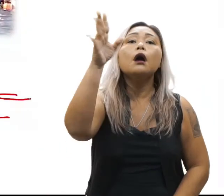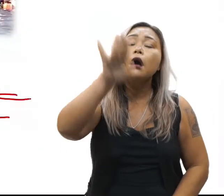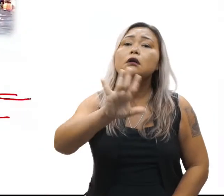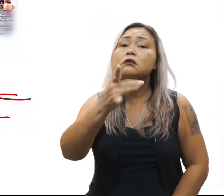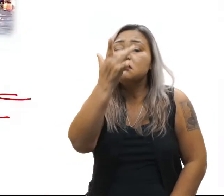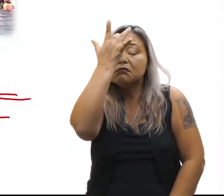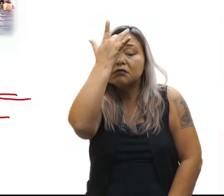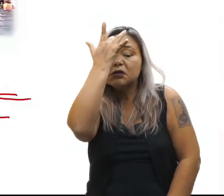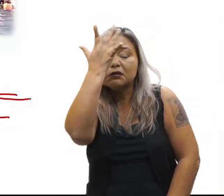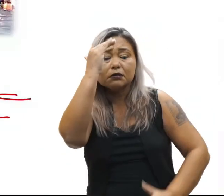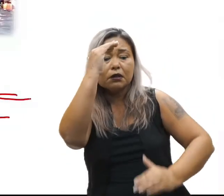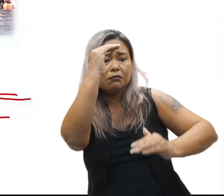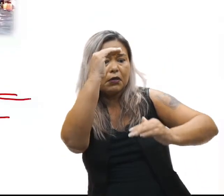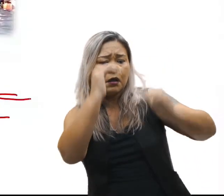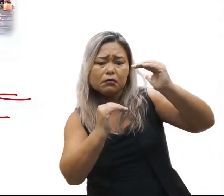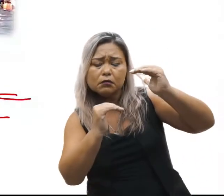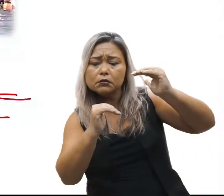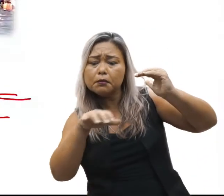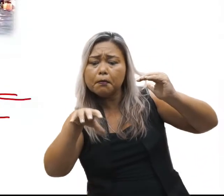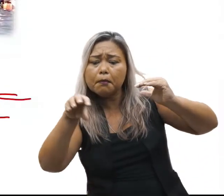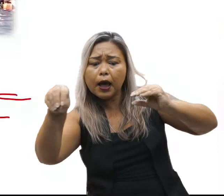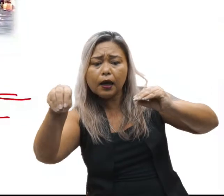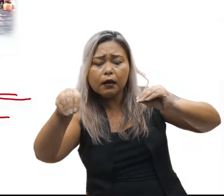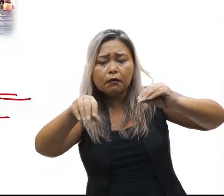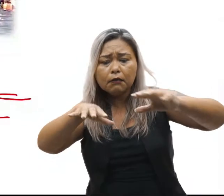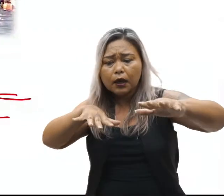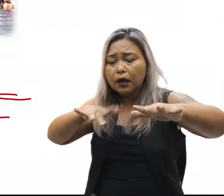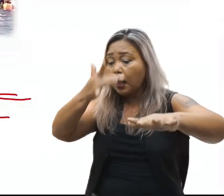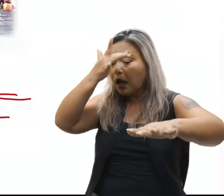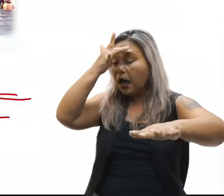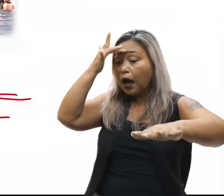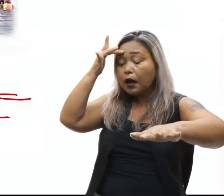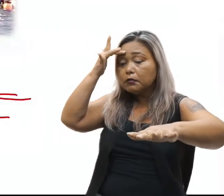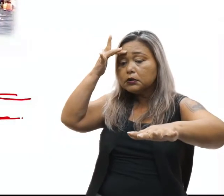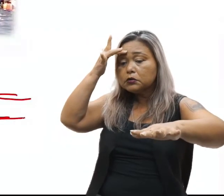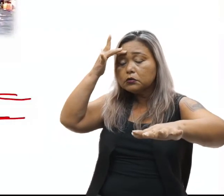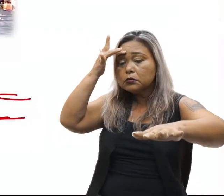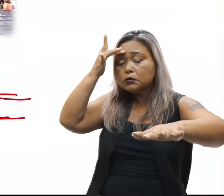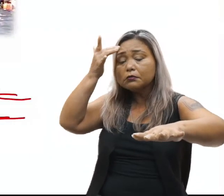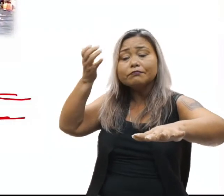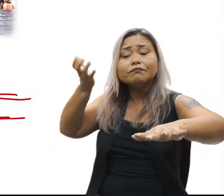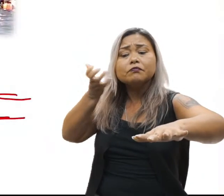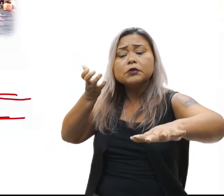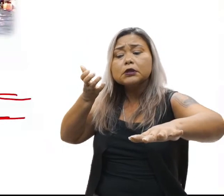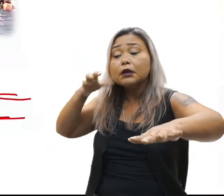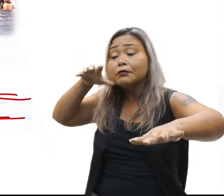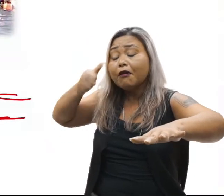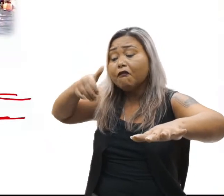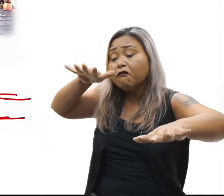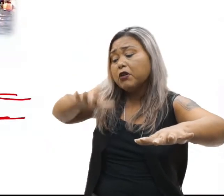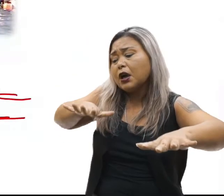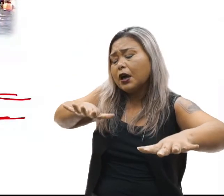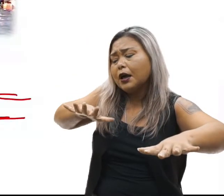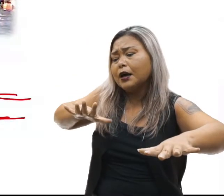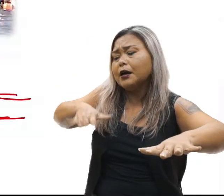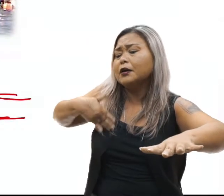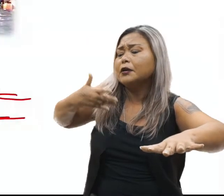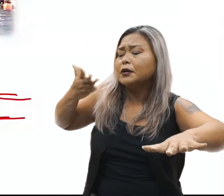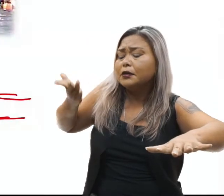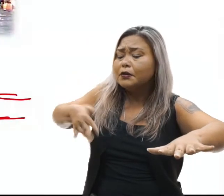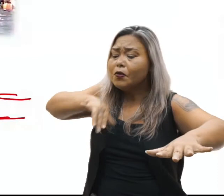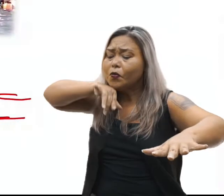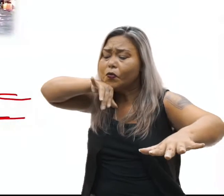de deslocamento fez com que as pessoas também buscassem sair desse flagelo, sair dessa